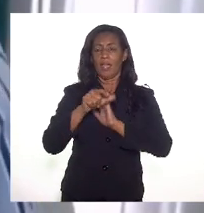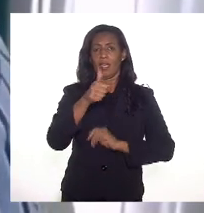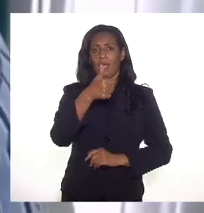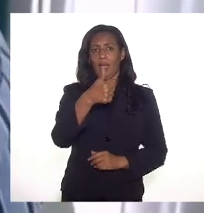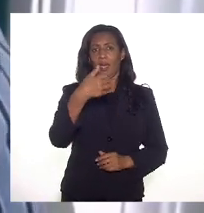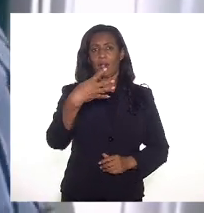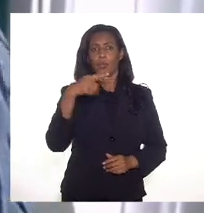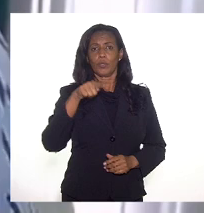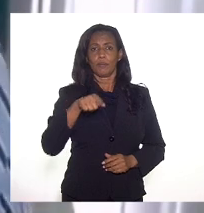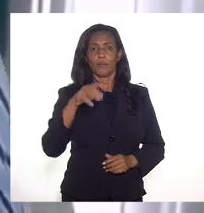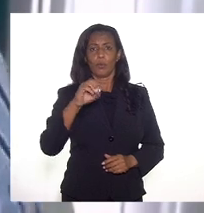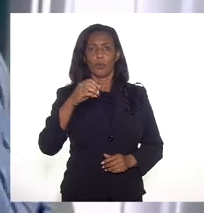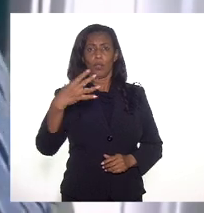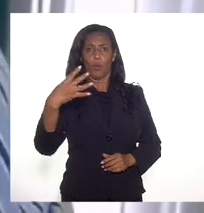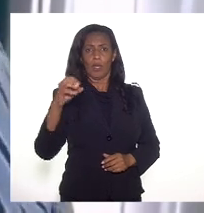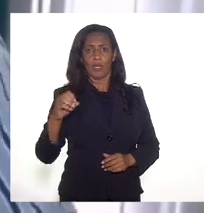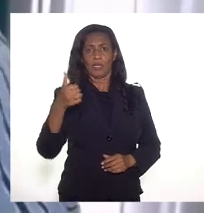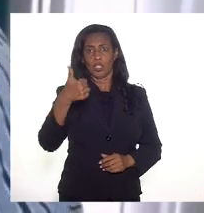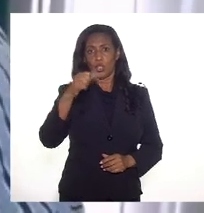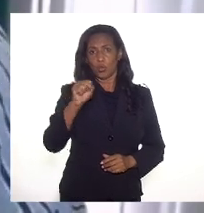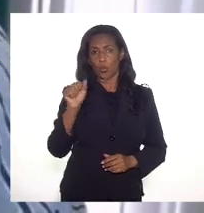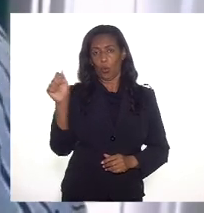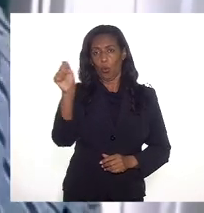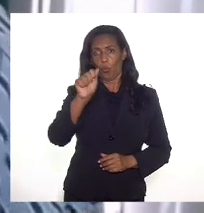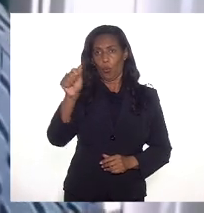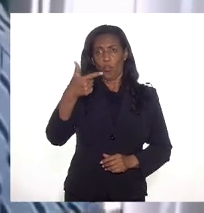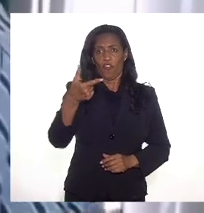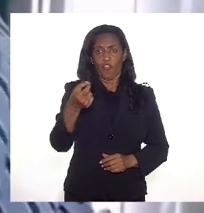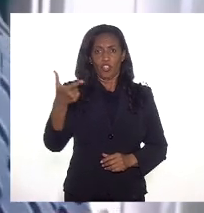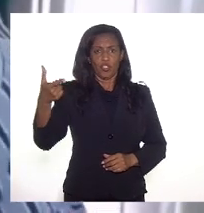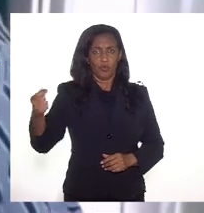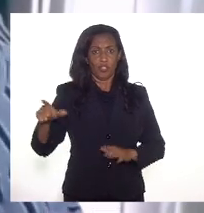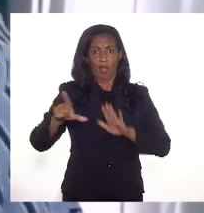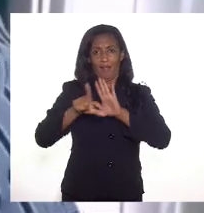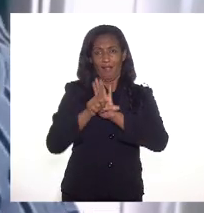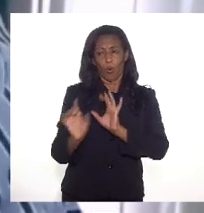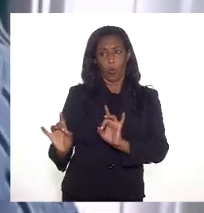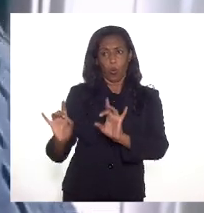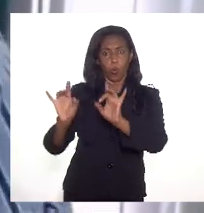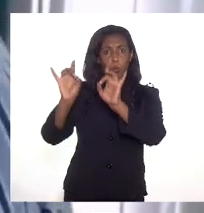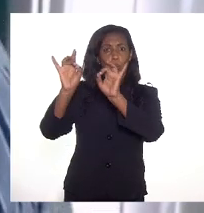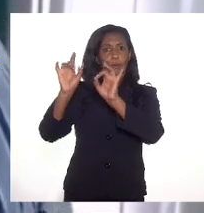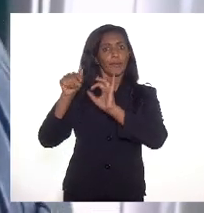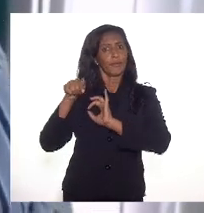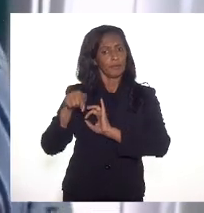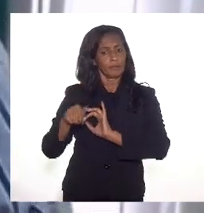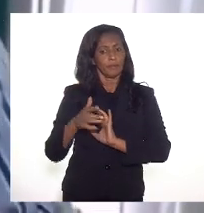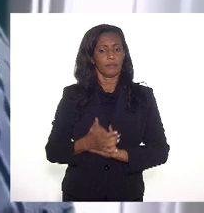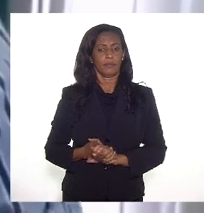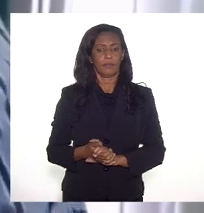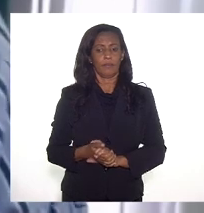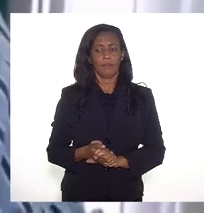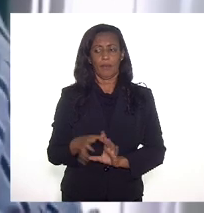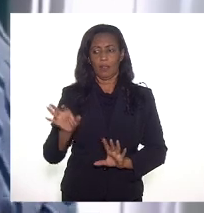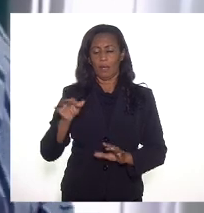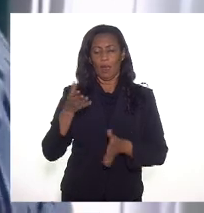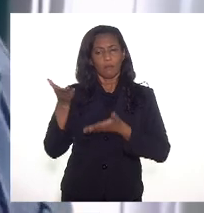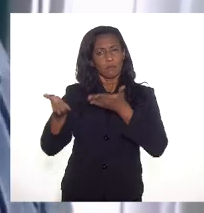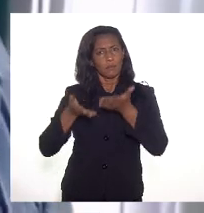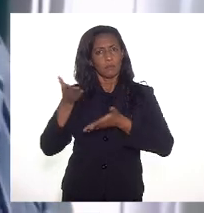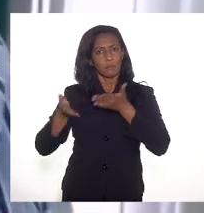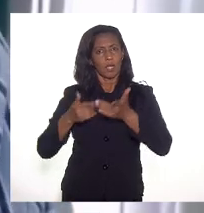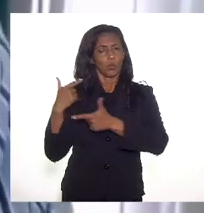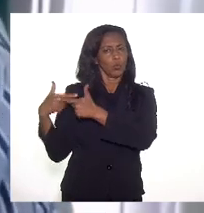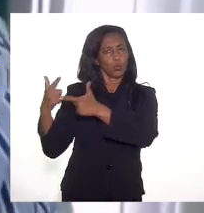14.040, de 18 de agosto de 2020, que foi uma lei especialmente editada para tratar